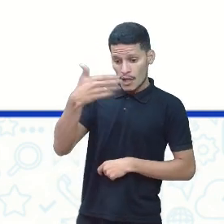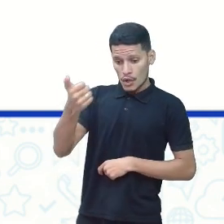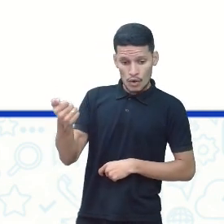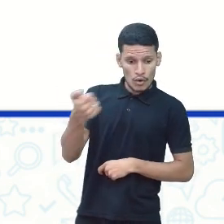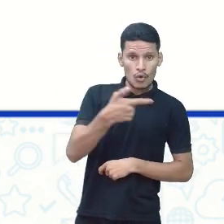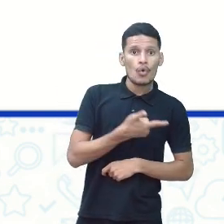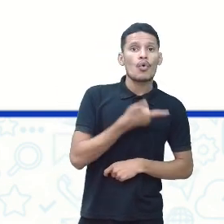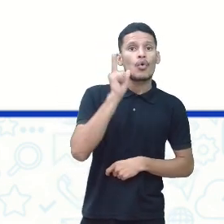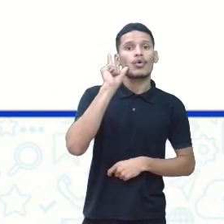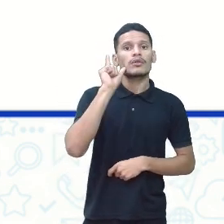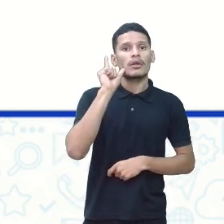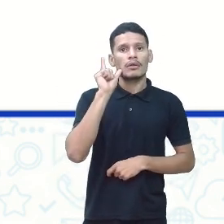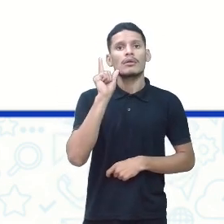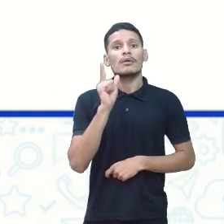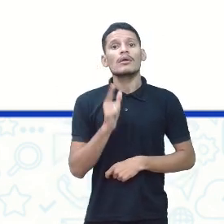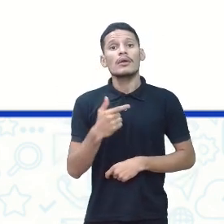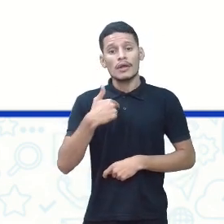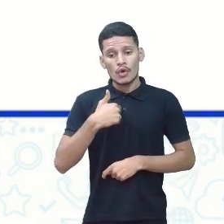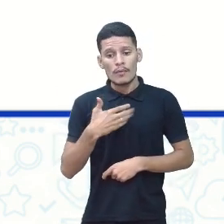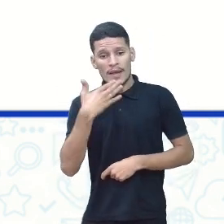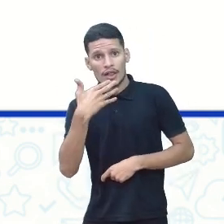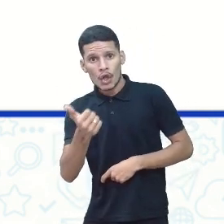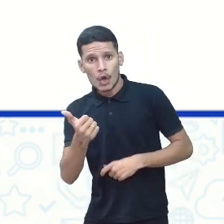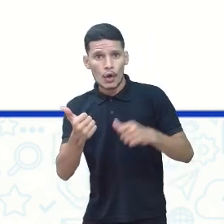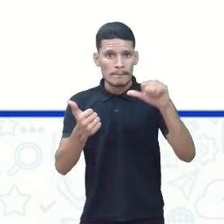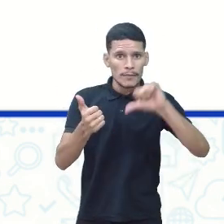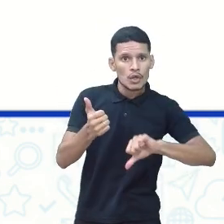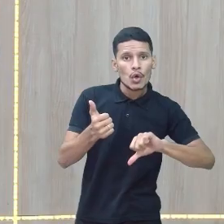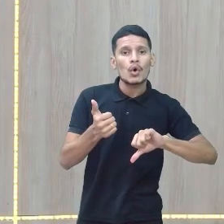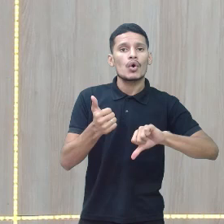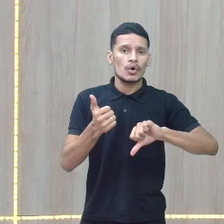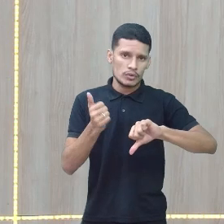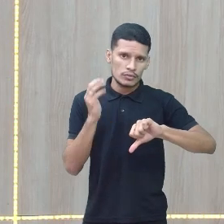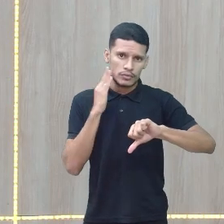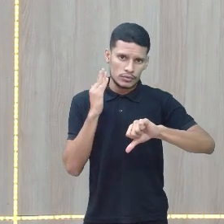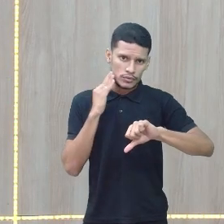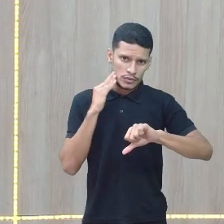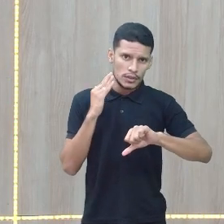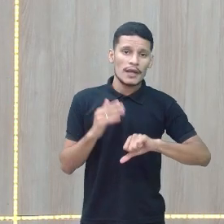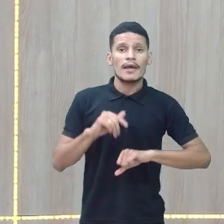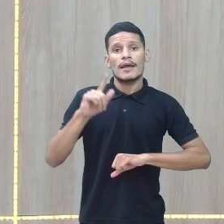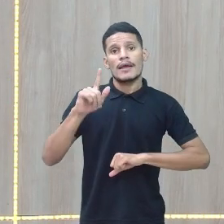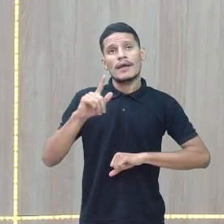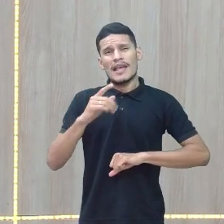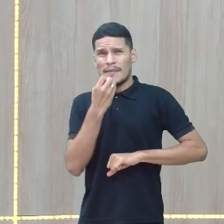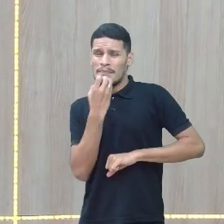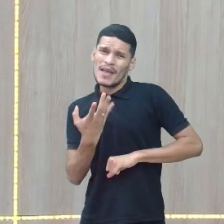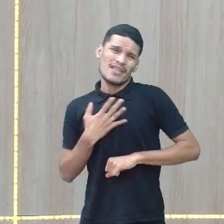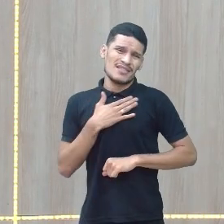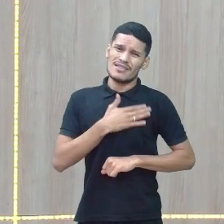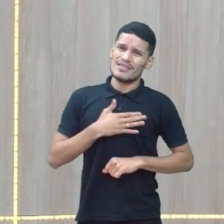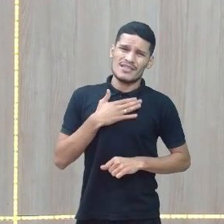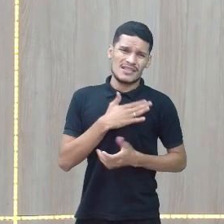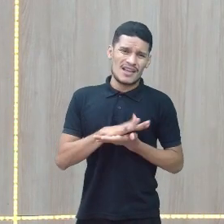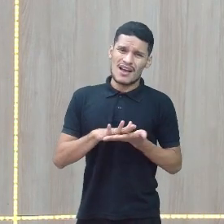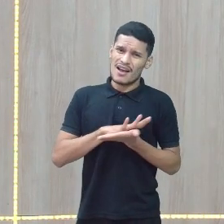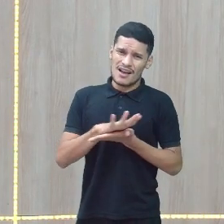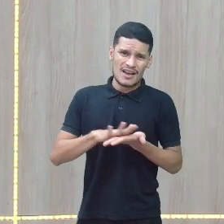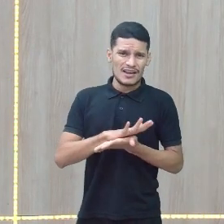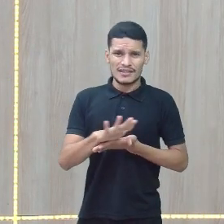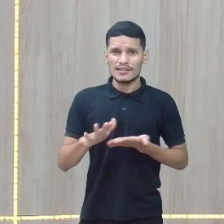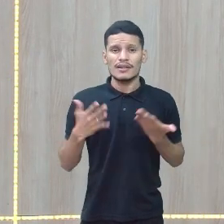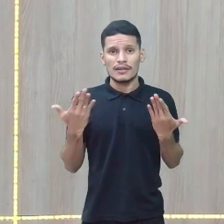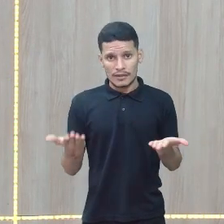ontem. Então, estou melhor, pior, não é? Então, não estou muito bem. Olha, aí nós